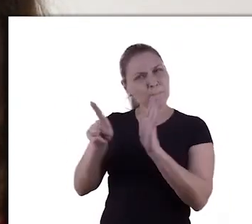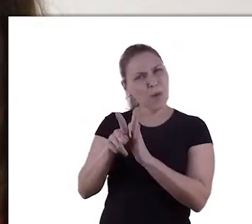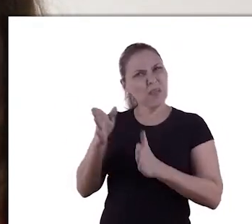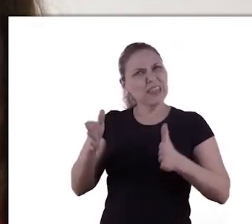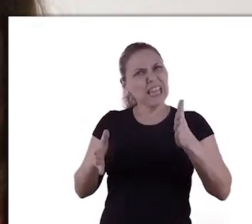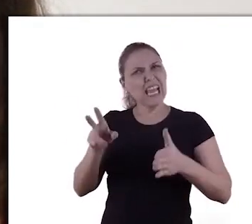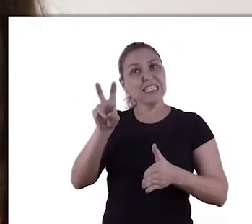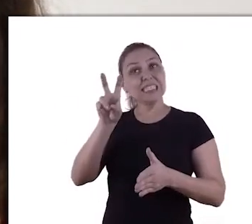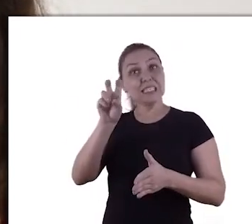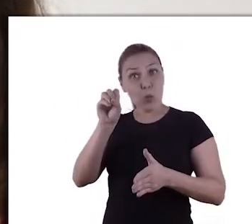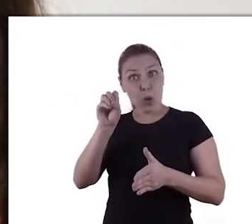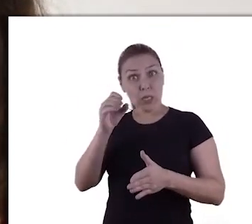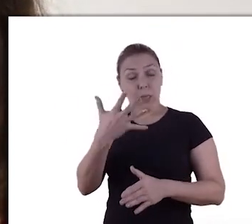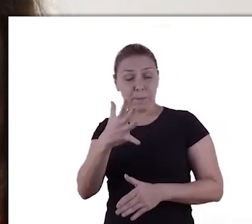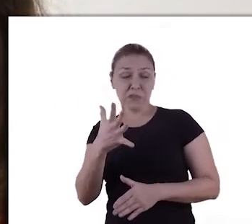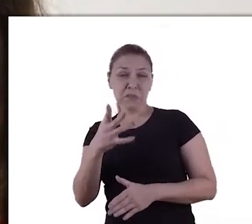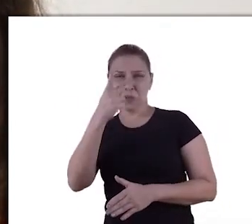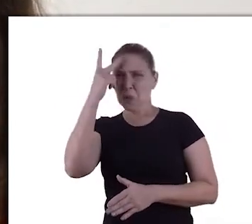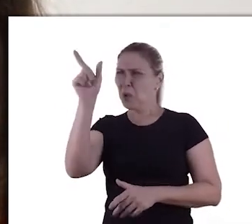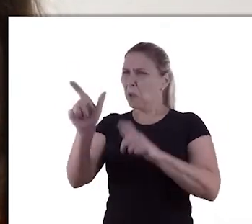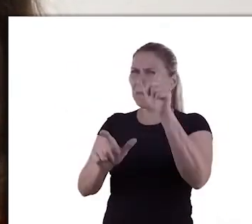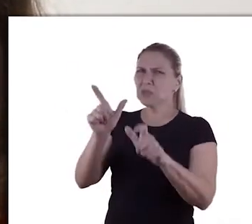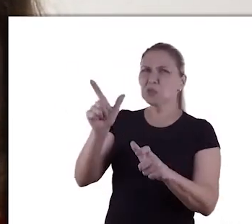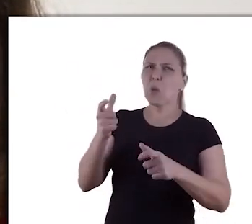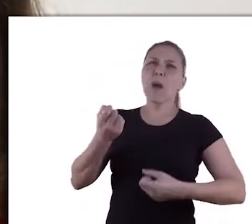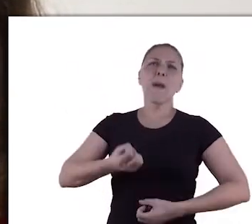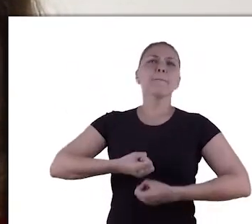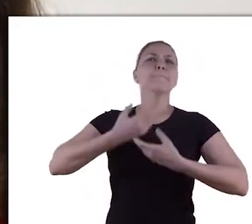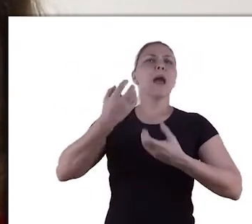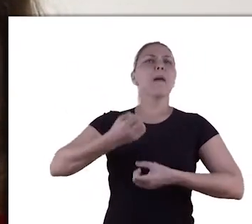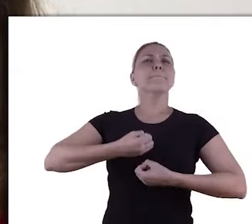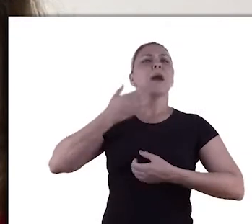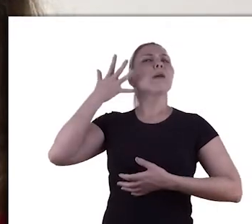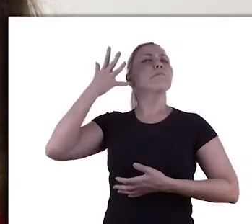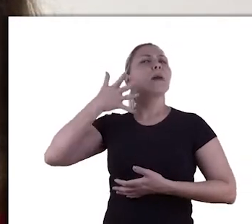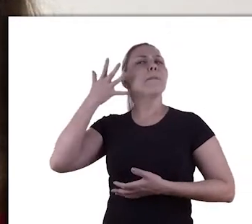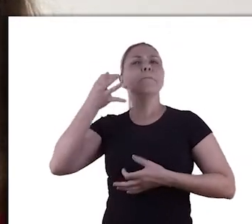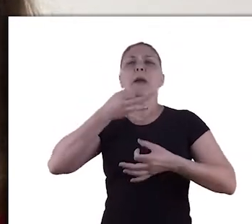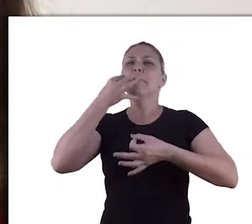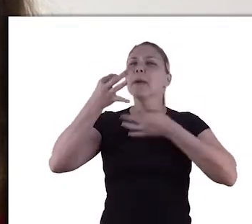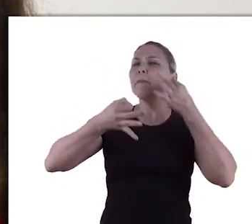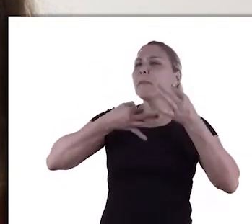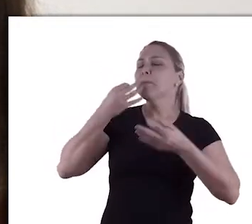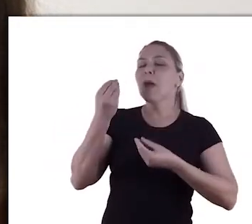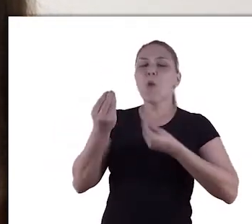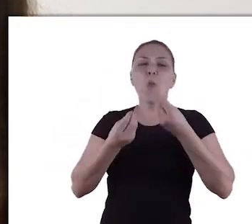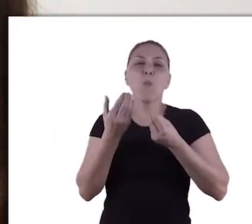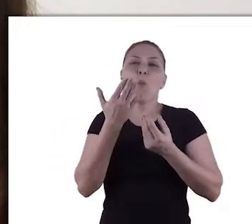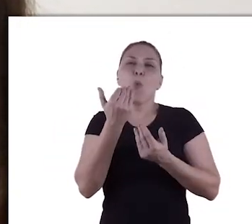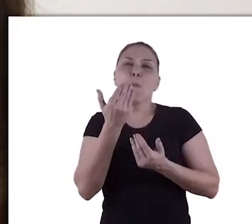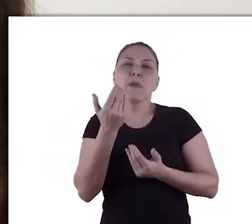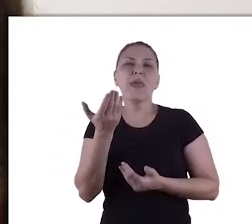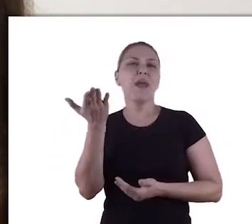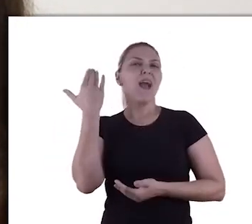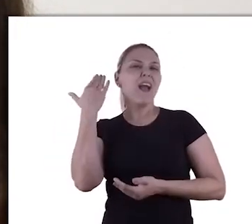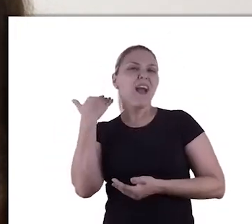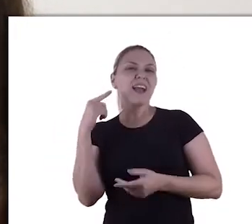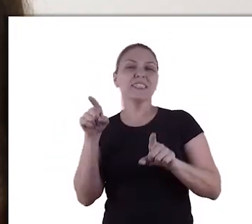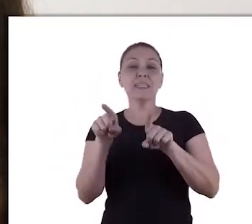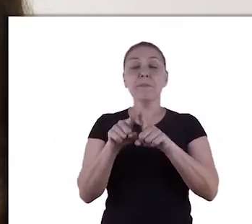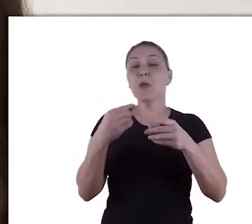50, e eram pessoas contando como que era a alimentação, como que eles